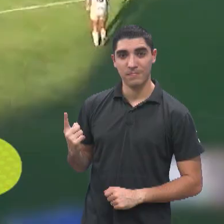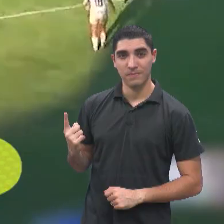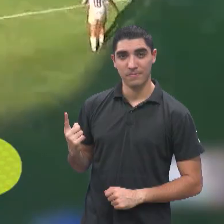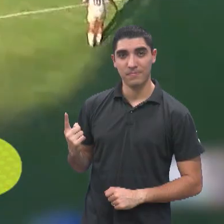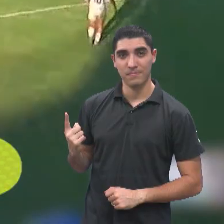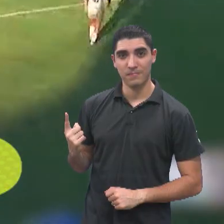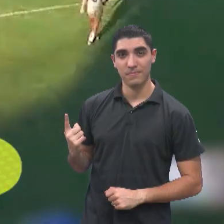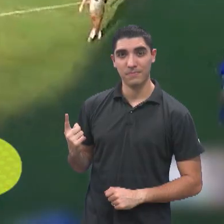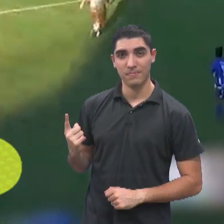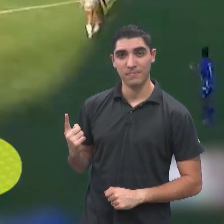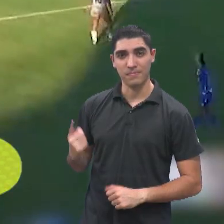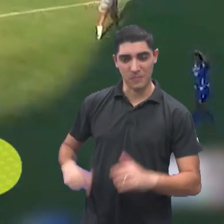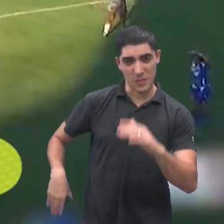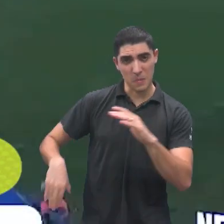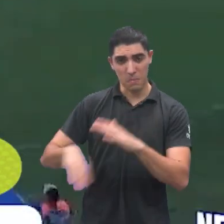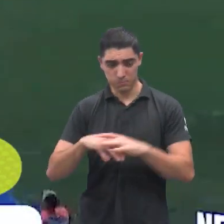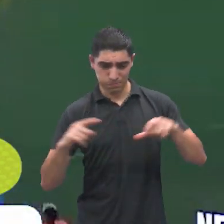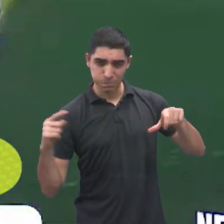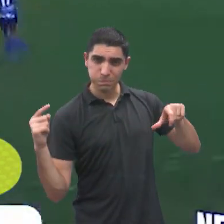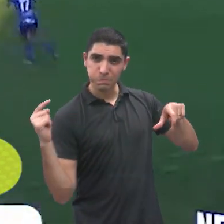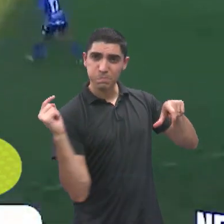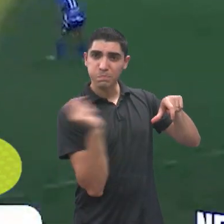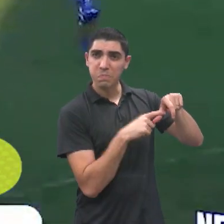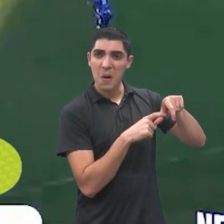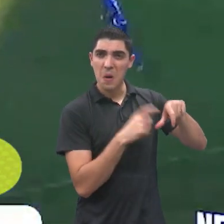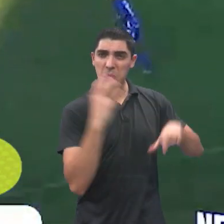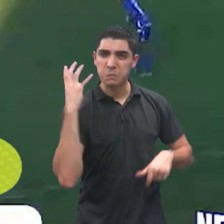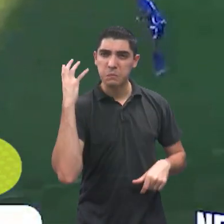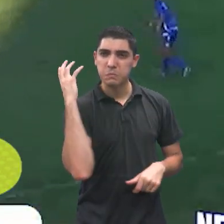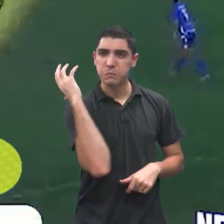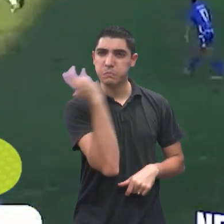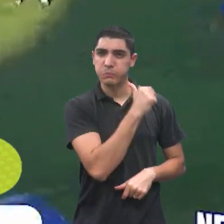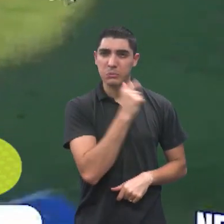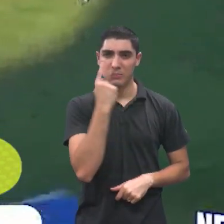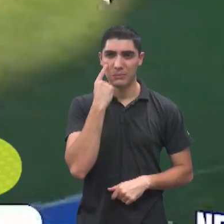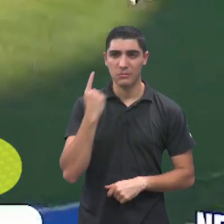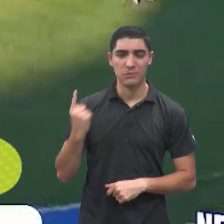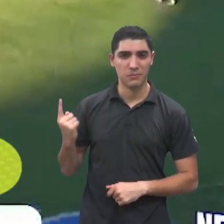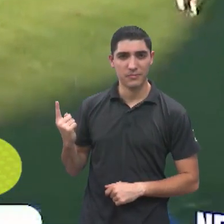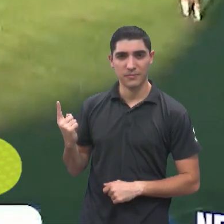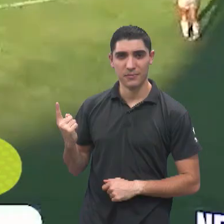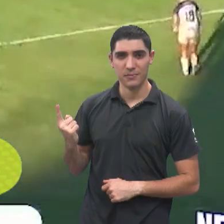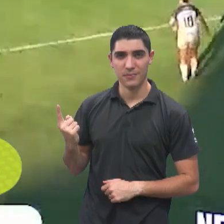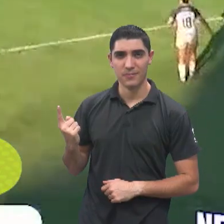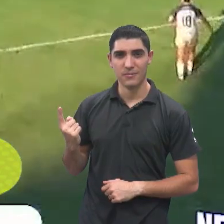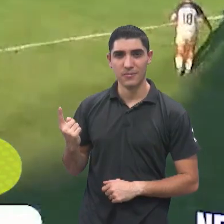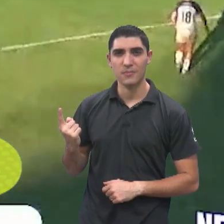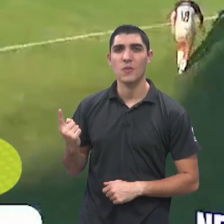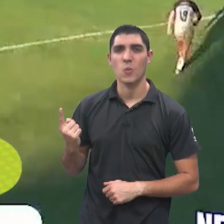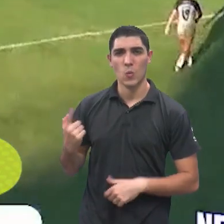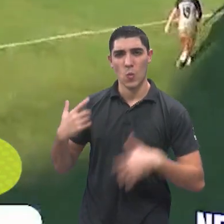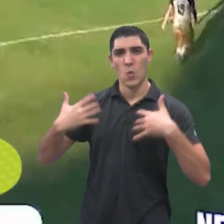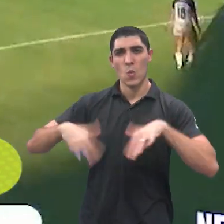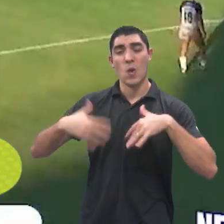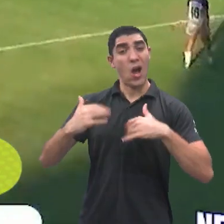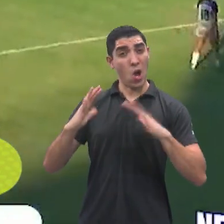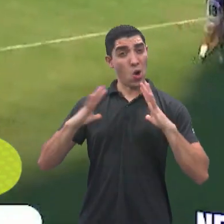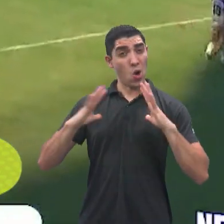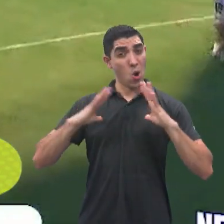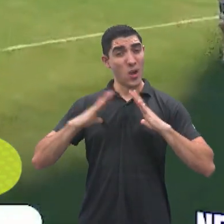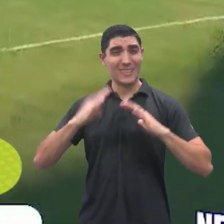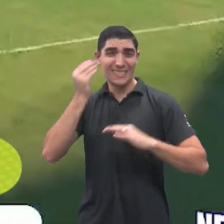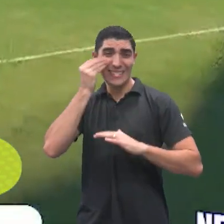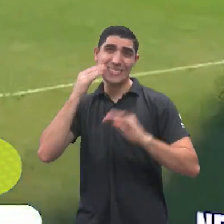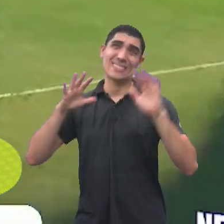esquerda, ajeitou e mandou o sapato para fazer mais um golaço no Joaquinzão. A goleira Júlia Conde voou, mas não